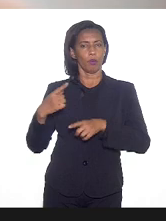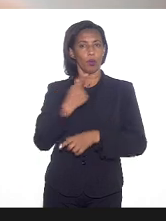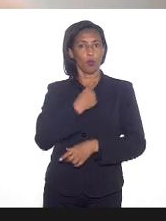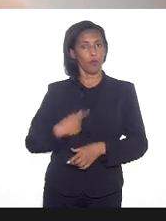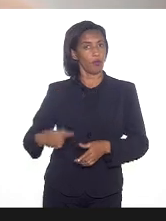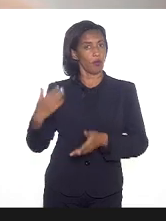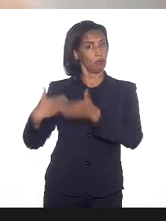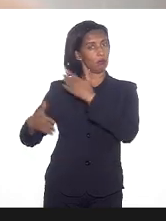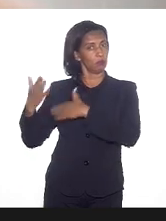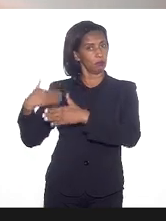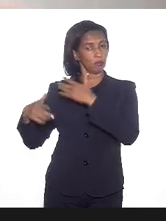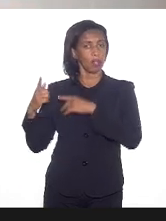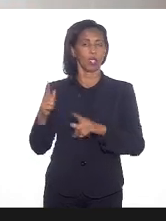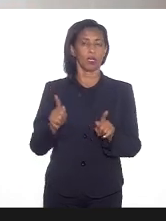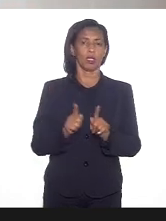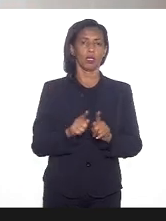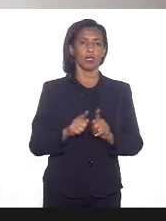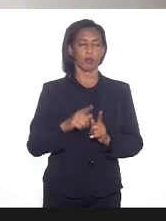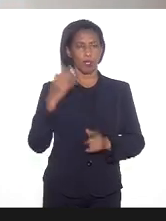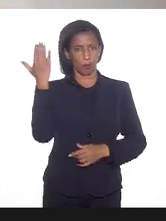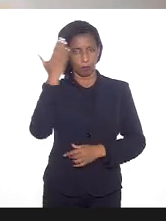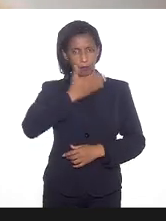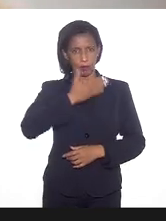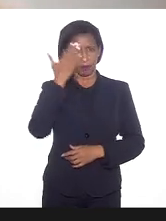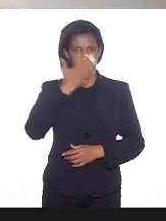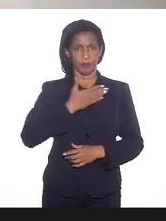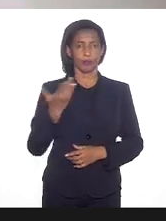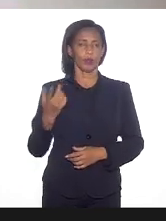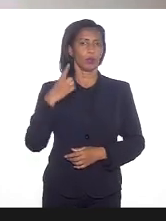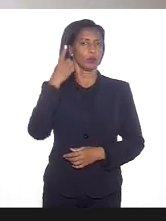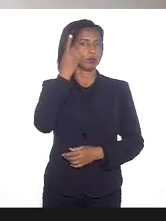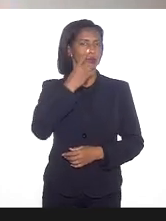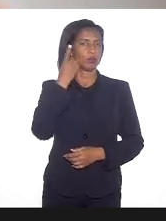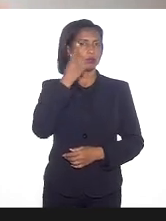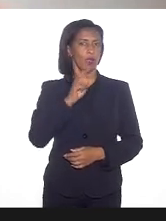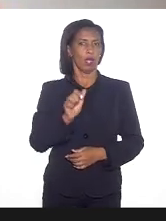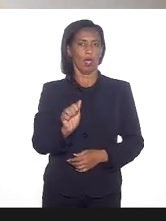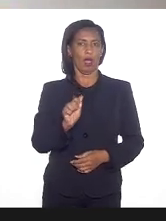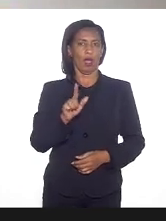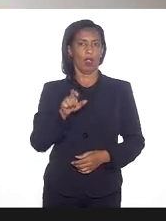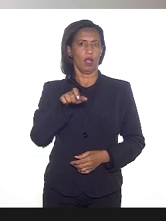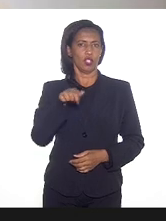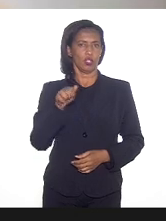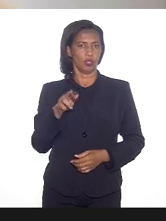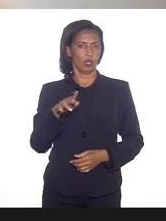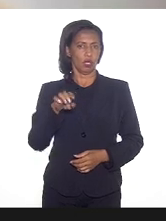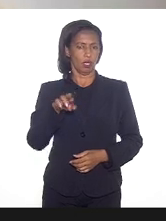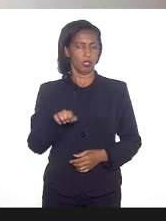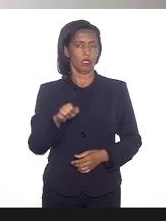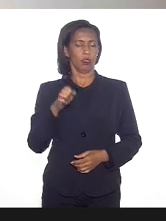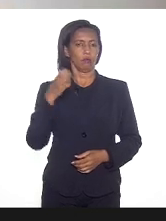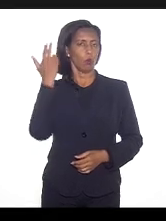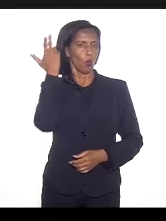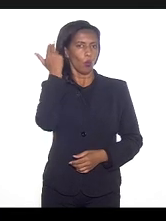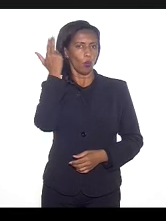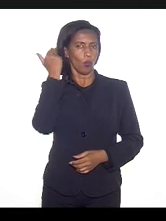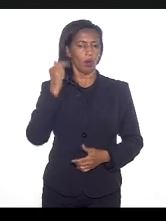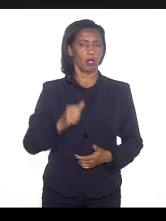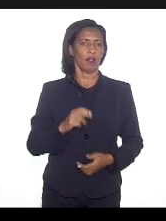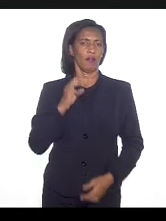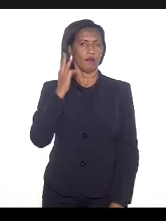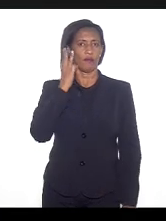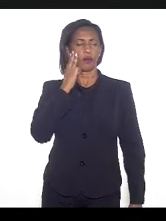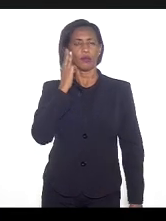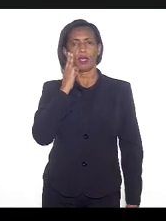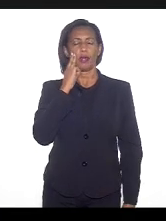anteriores, e contando com a presença dos senhores deputados Alexandre Freitas, Eliomar Coelho,